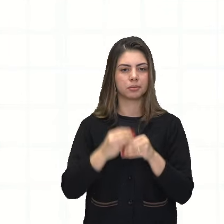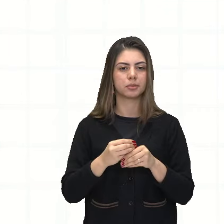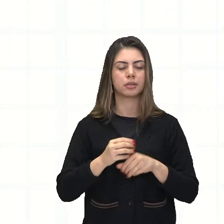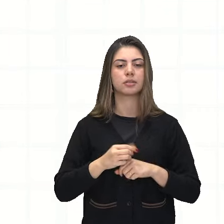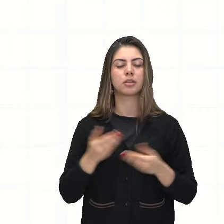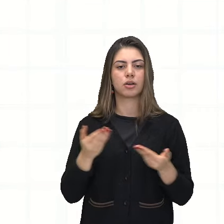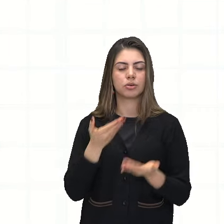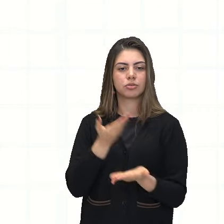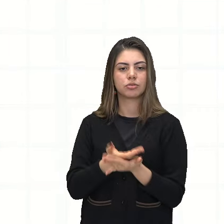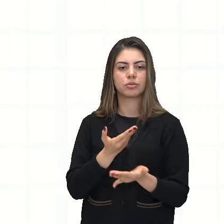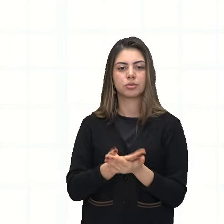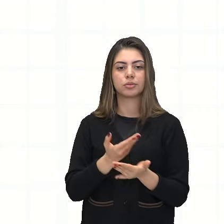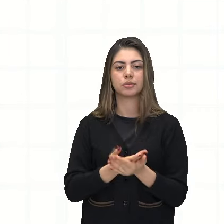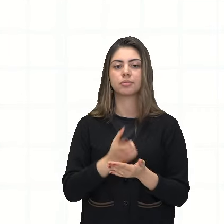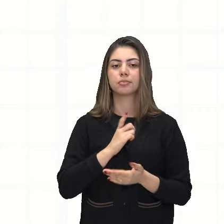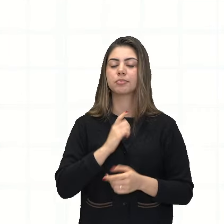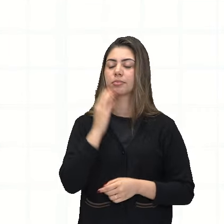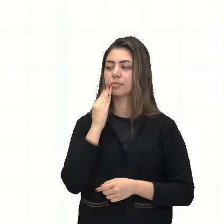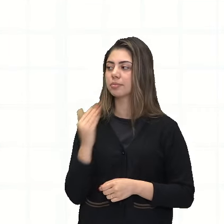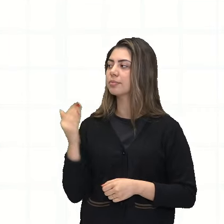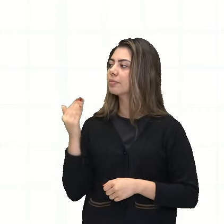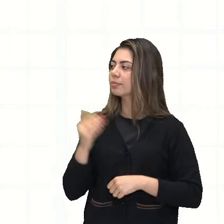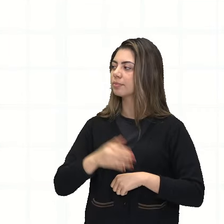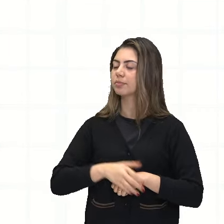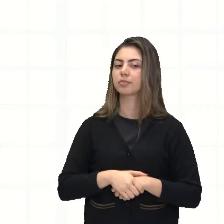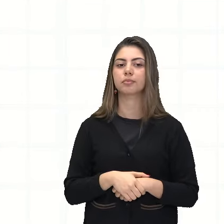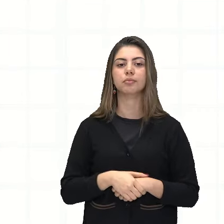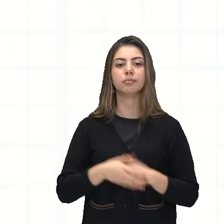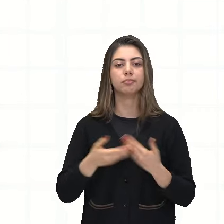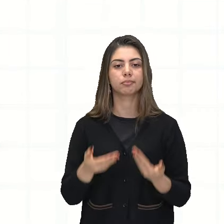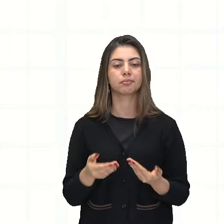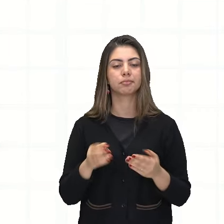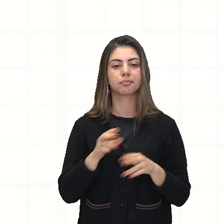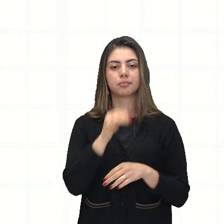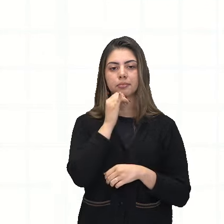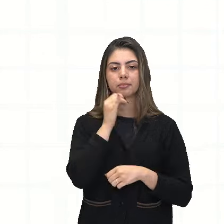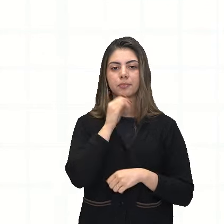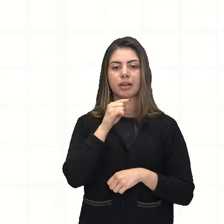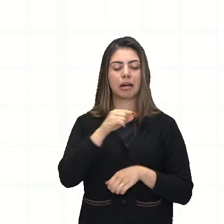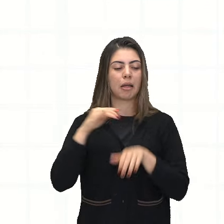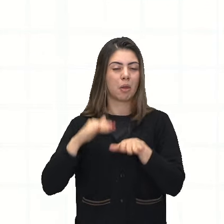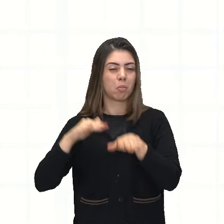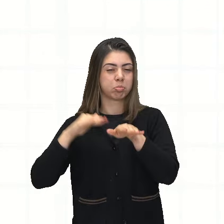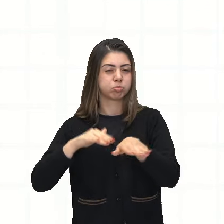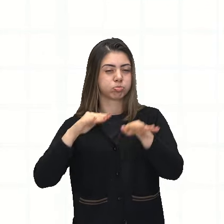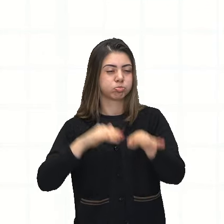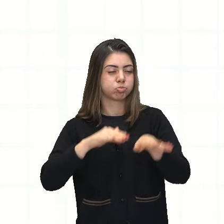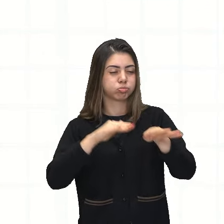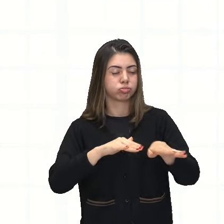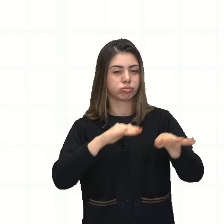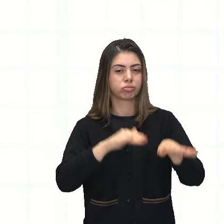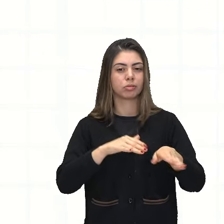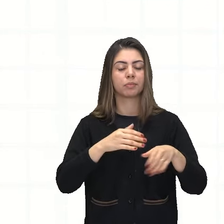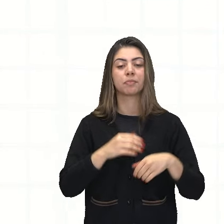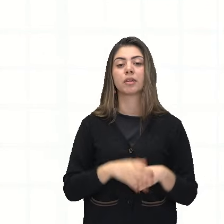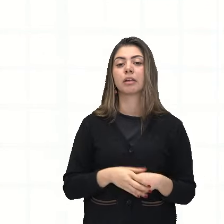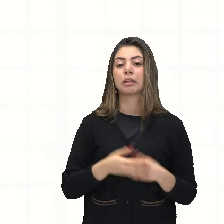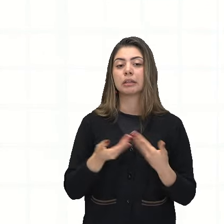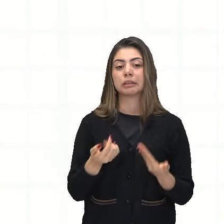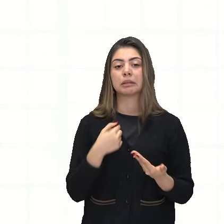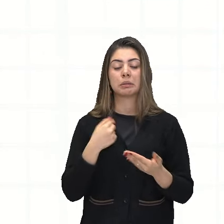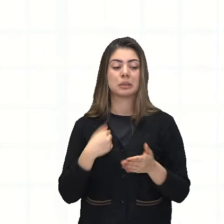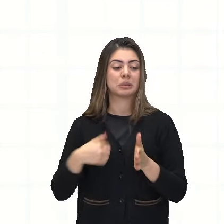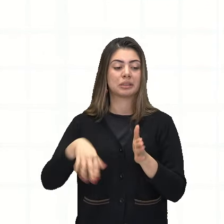a nossa aula, nós temos aqui: o trânsito estava caótico, portanto,